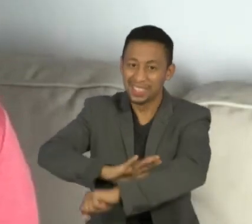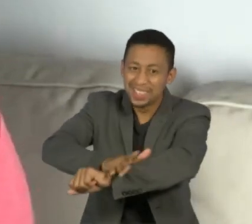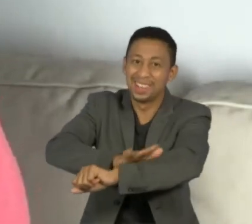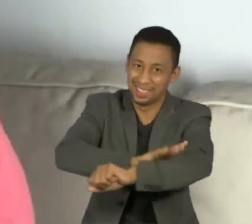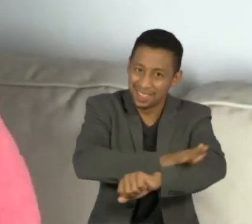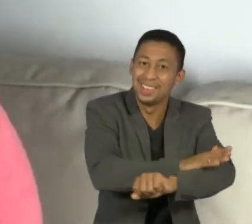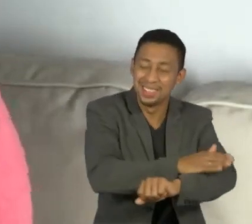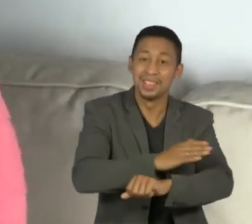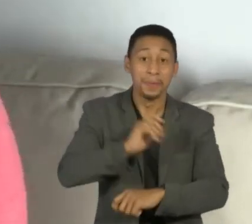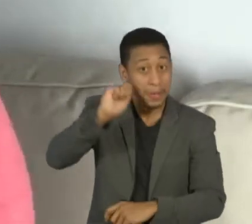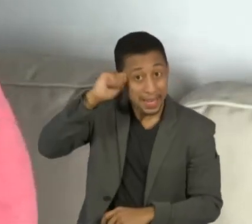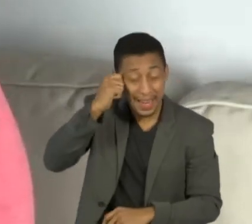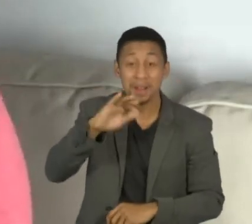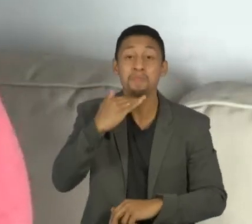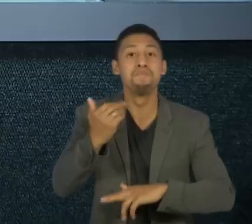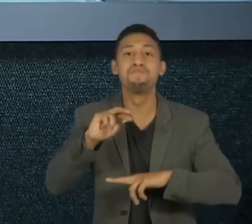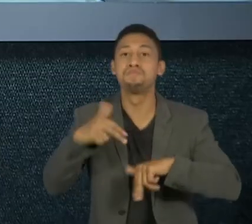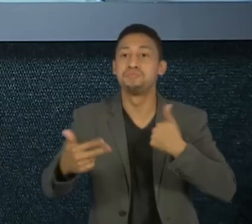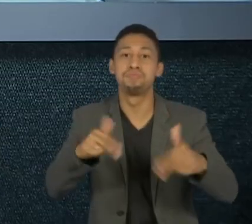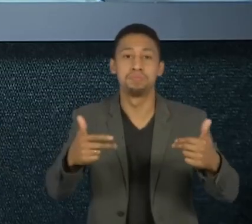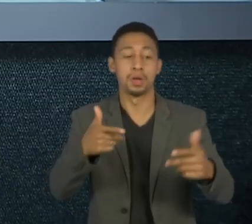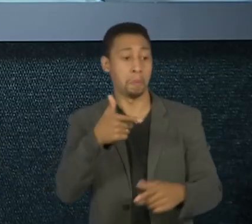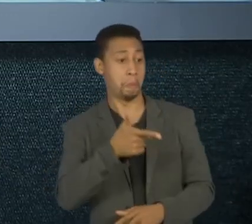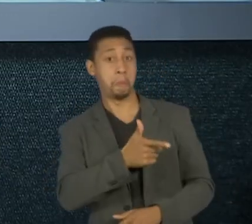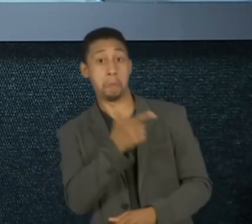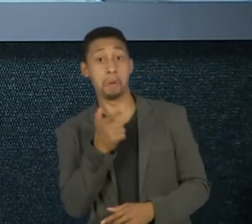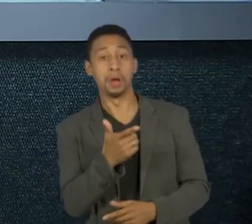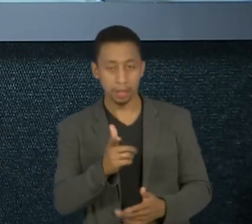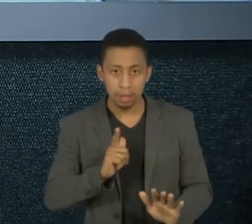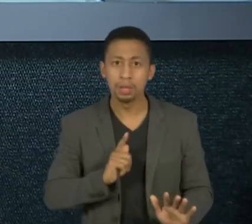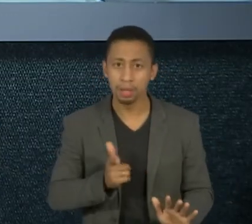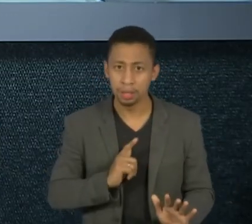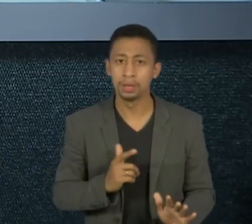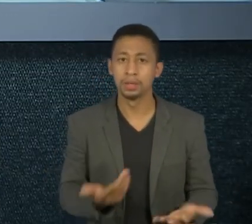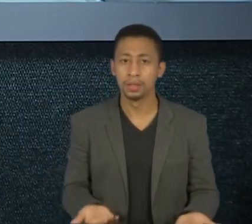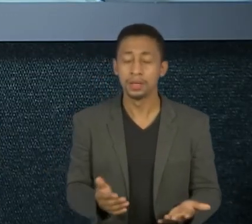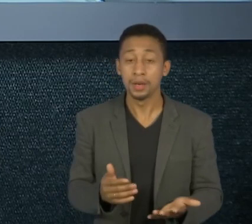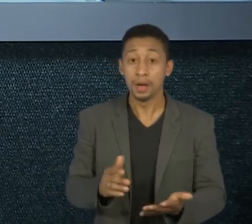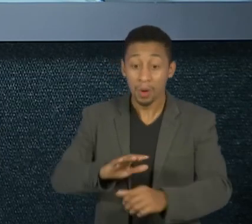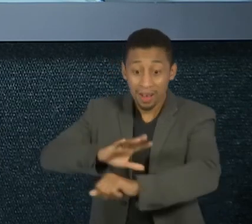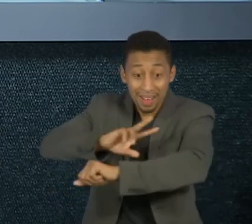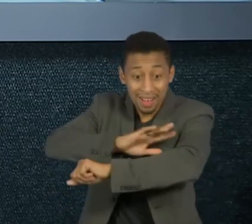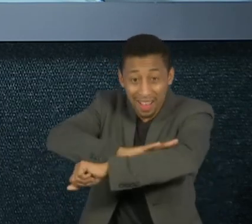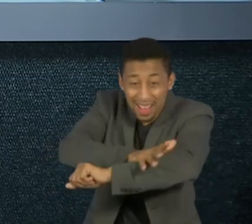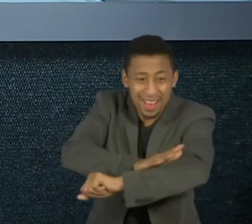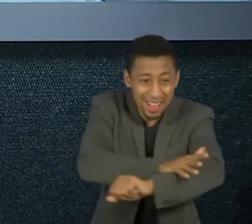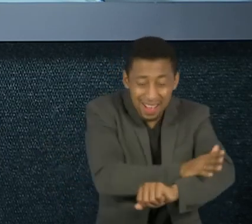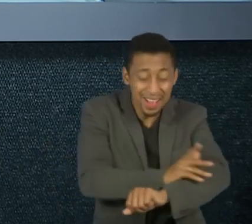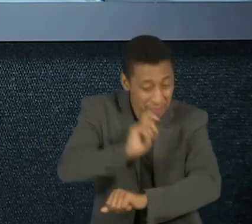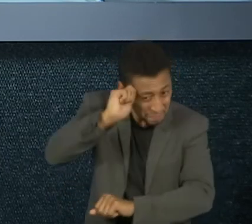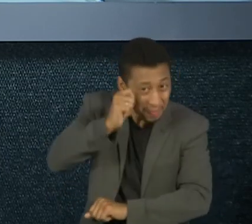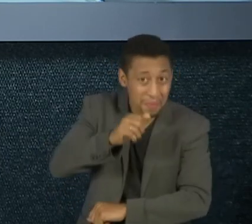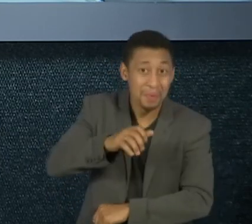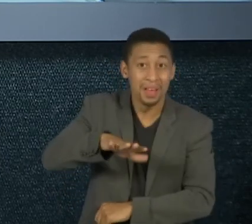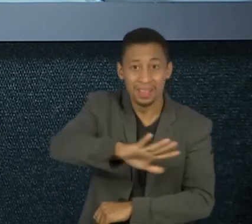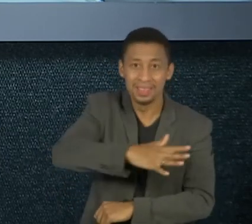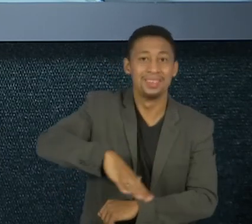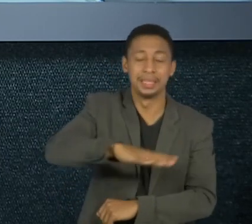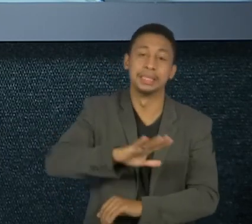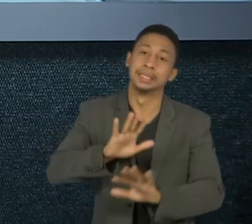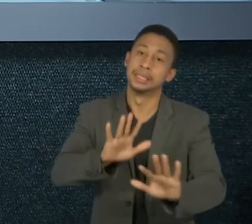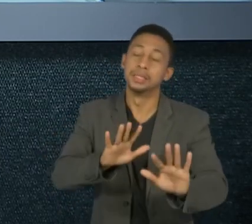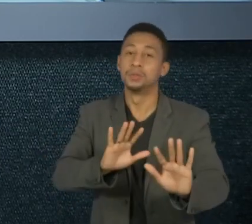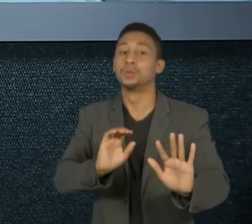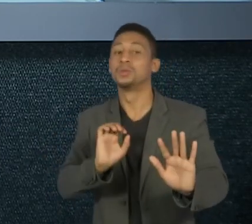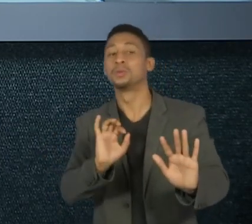pessoas em situação de vulnerabilidade social. O racismo em relação a pessoas negras vai acontecer de forma diferente, mas